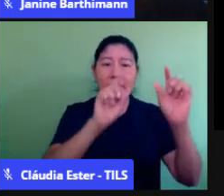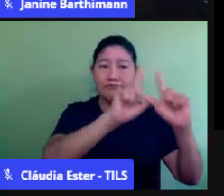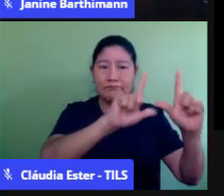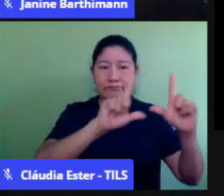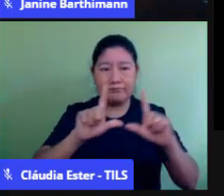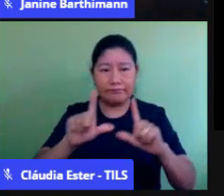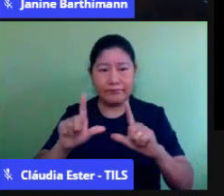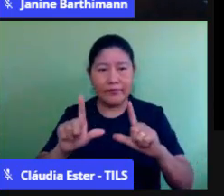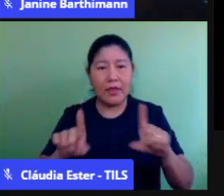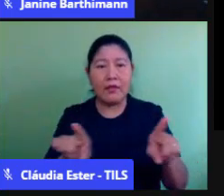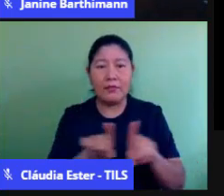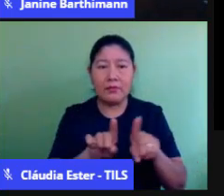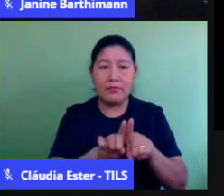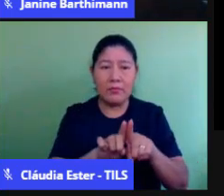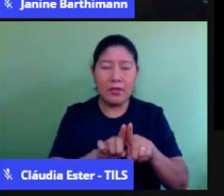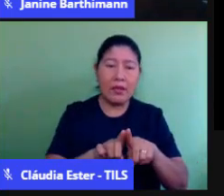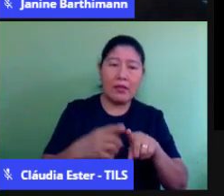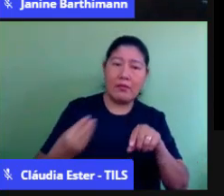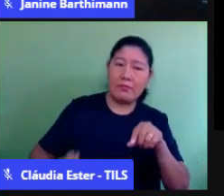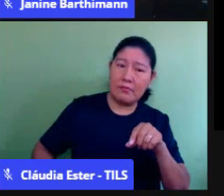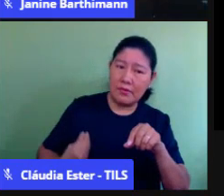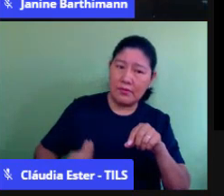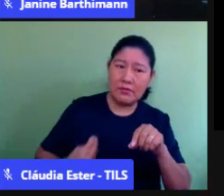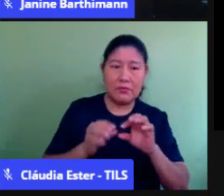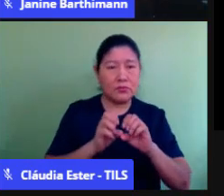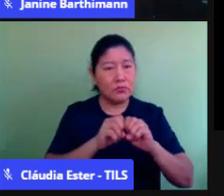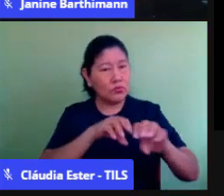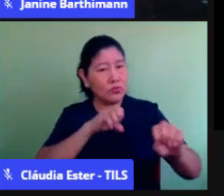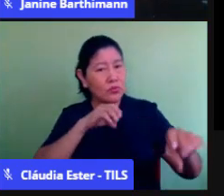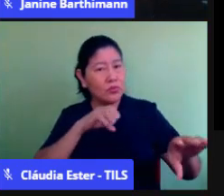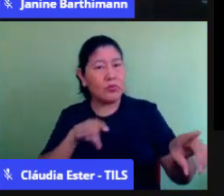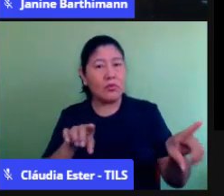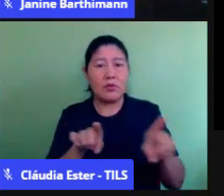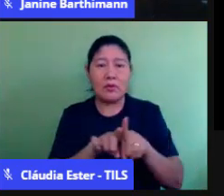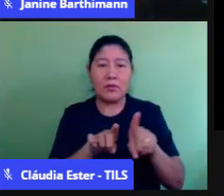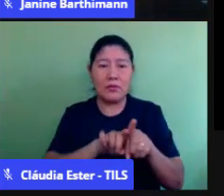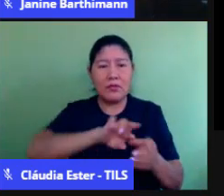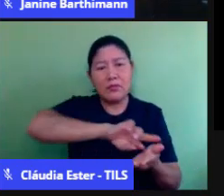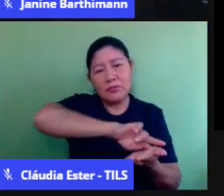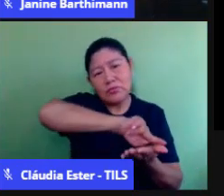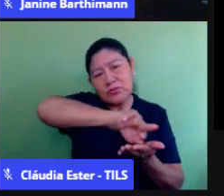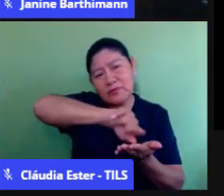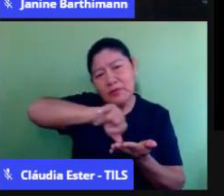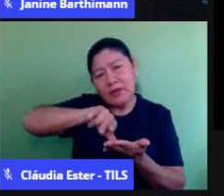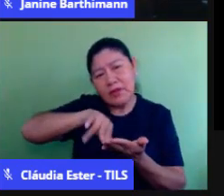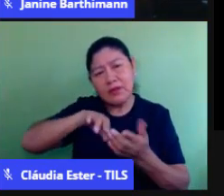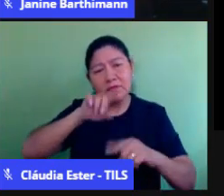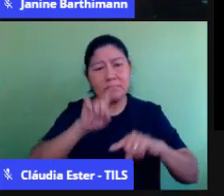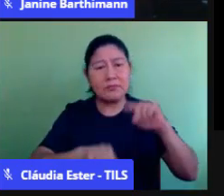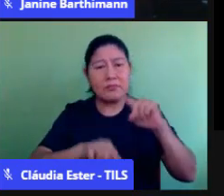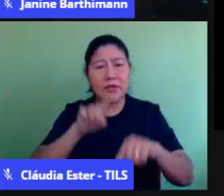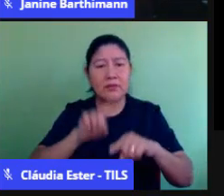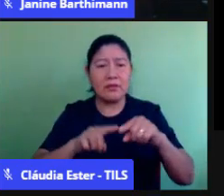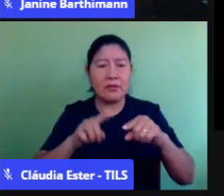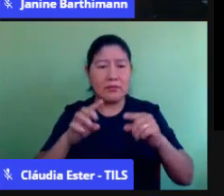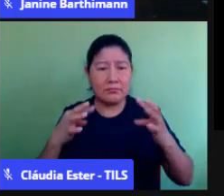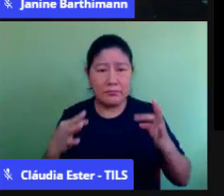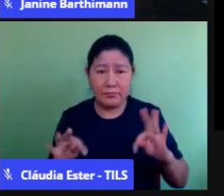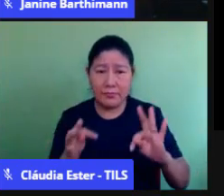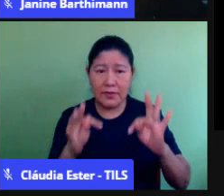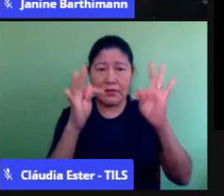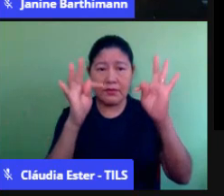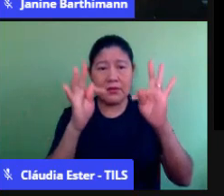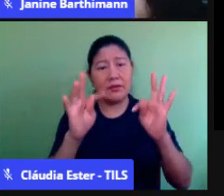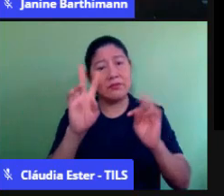e assíncronas, como o Teams, da Microsoft, Google Class, Google